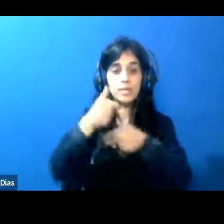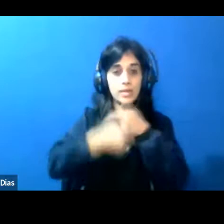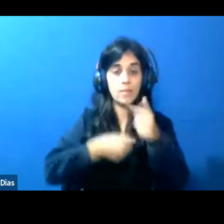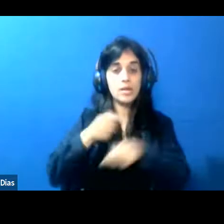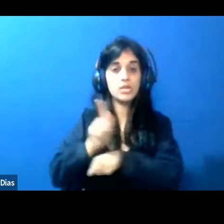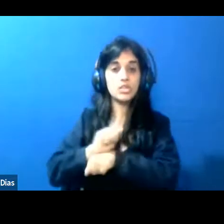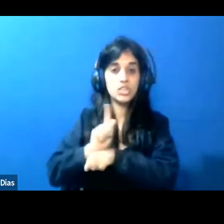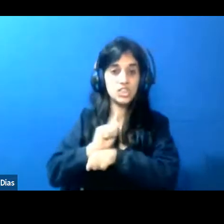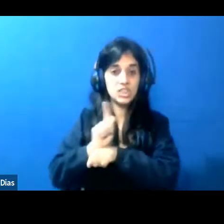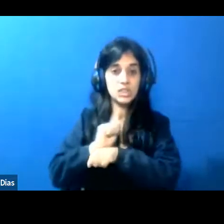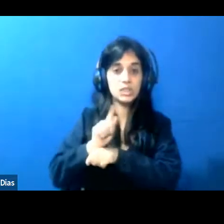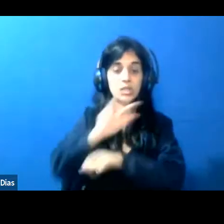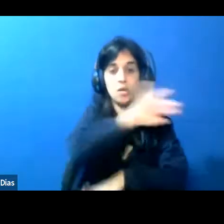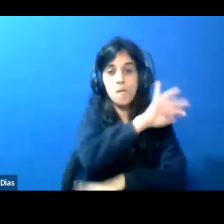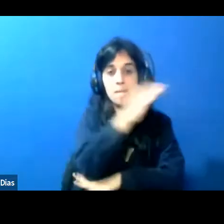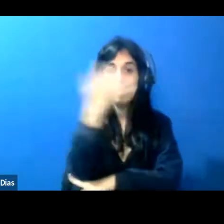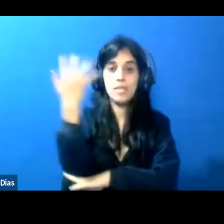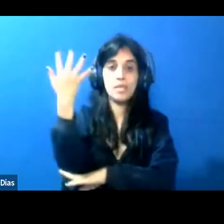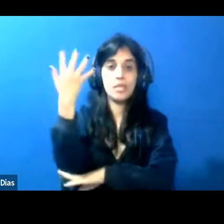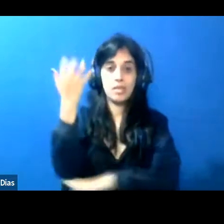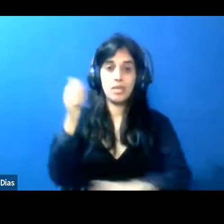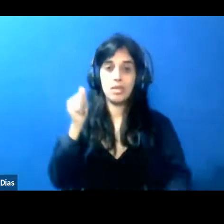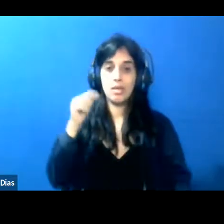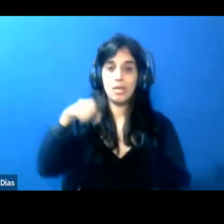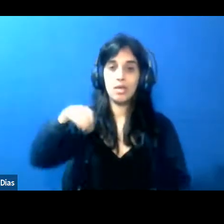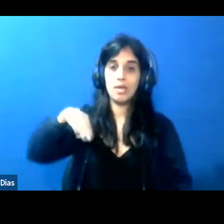muito nessa questão